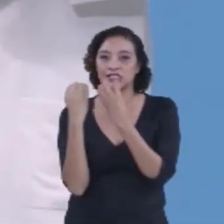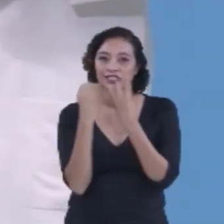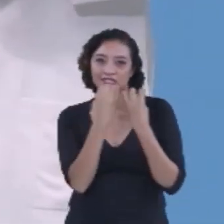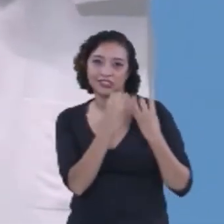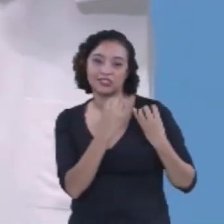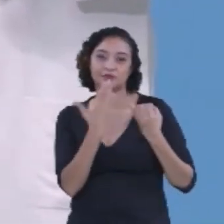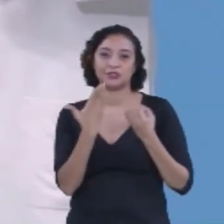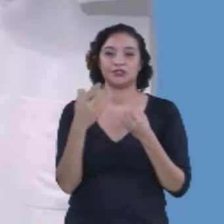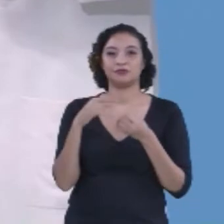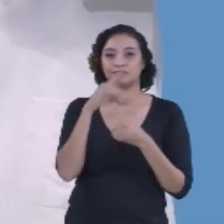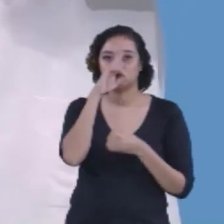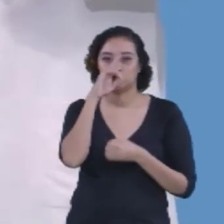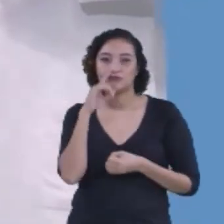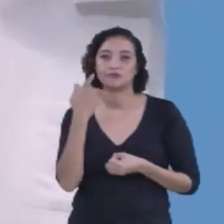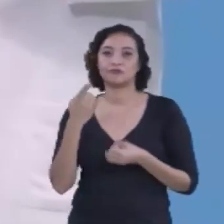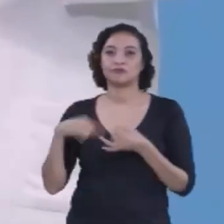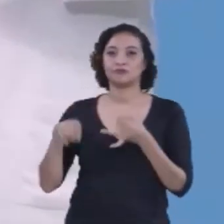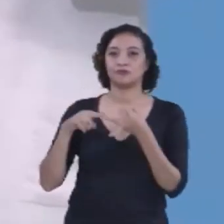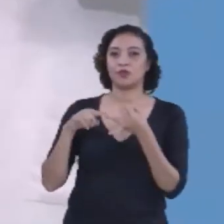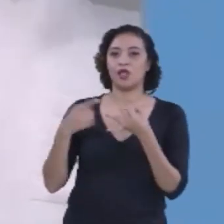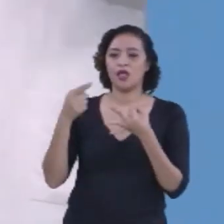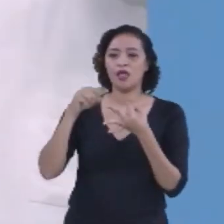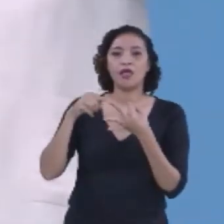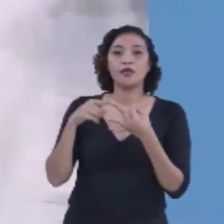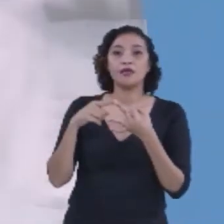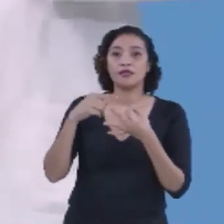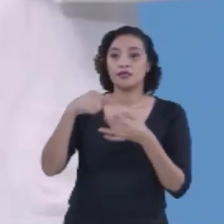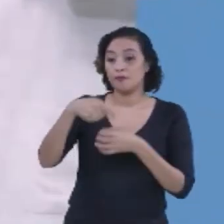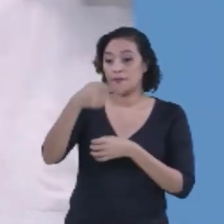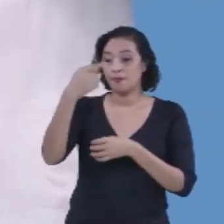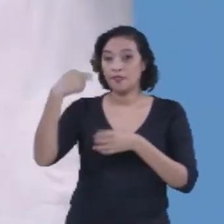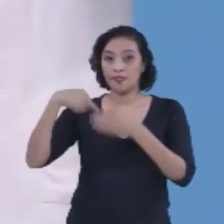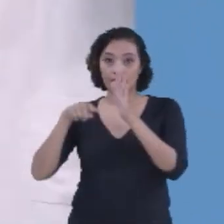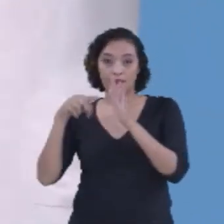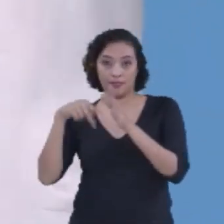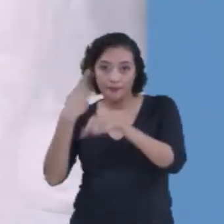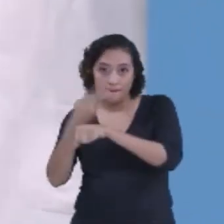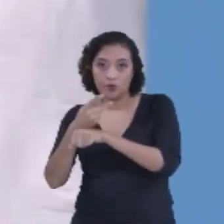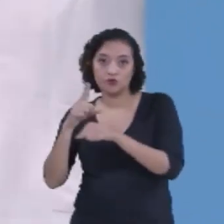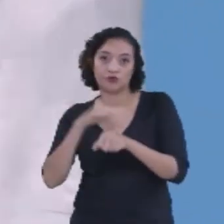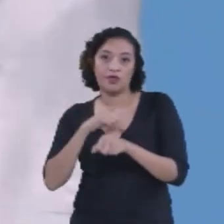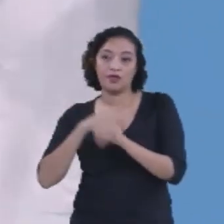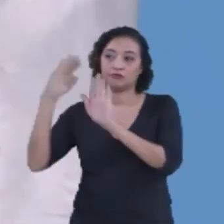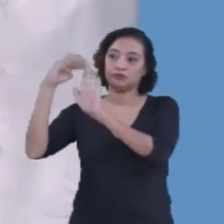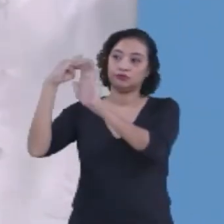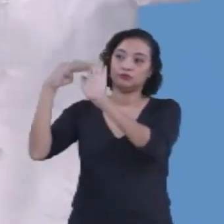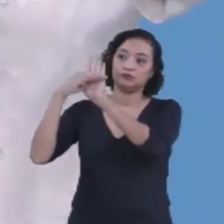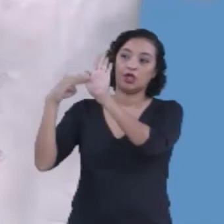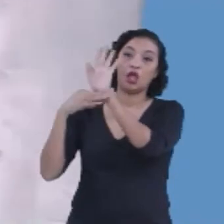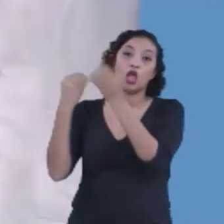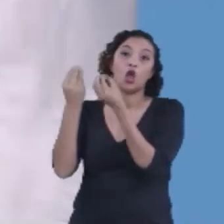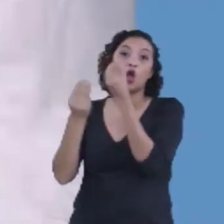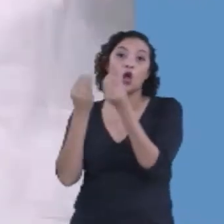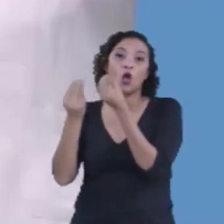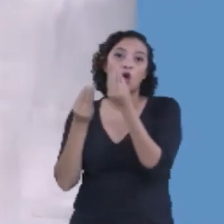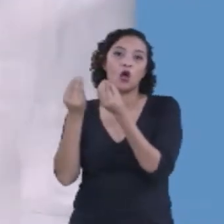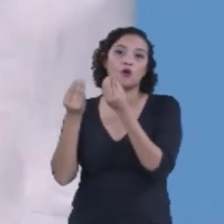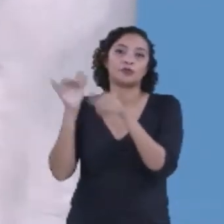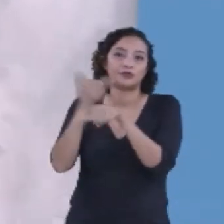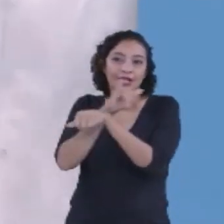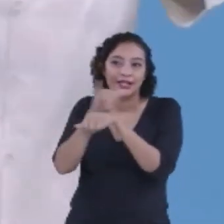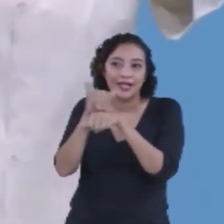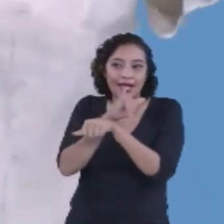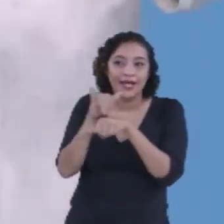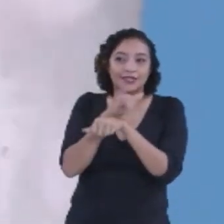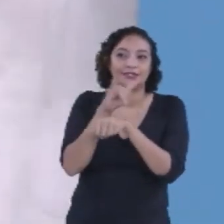o modo de preparo, como fazer, o modo de fazer que vai te conduzir, né? Primeiro, acrescente em um